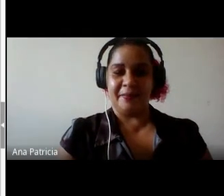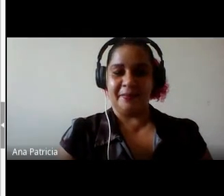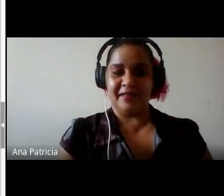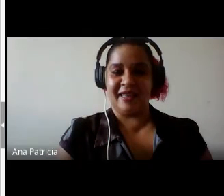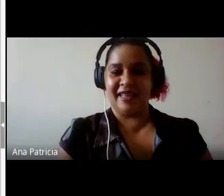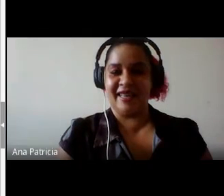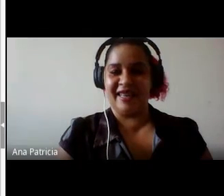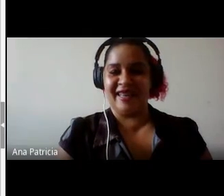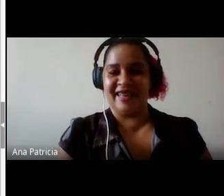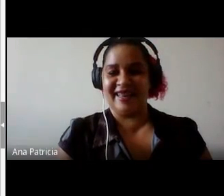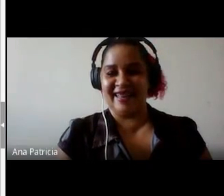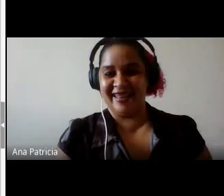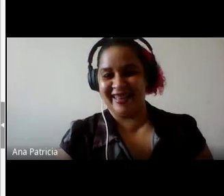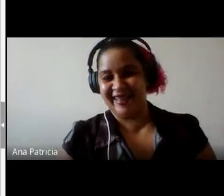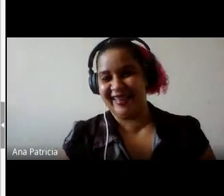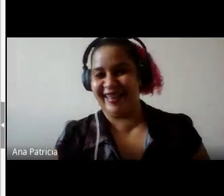né?